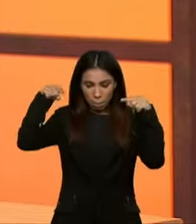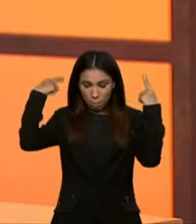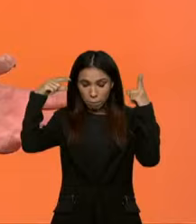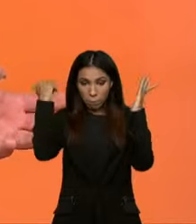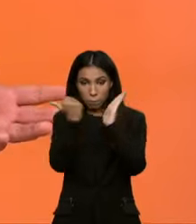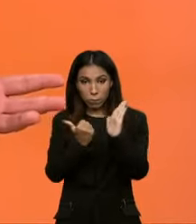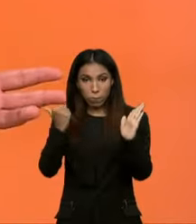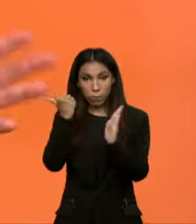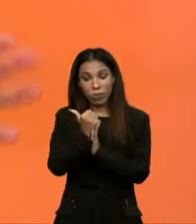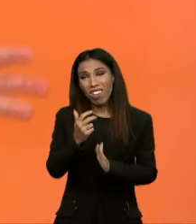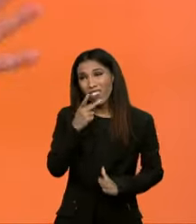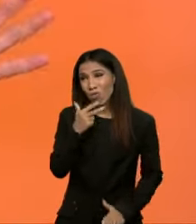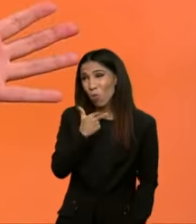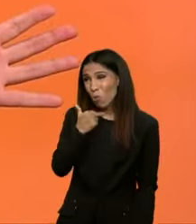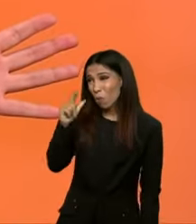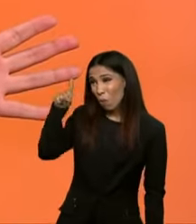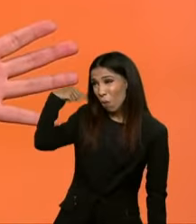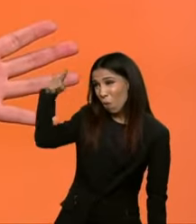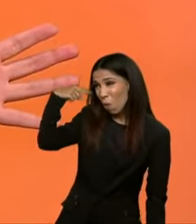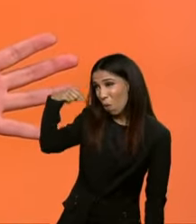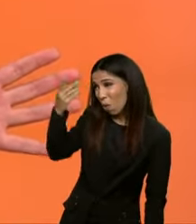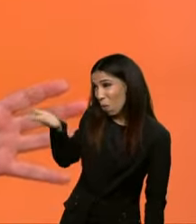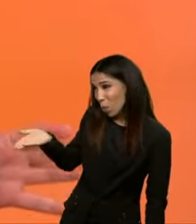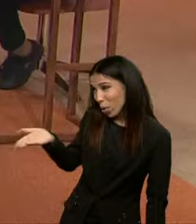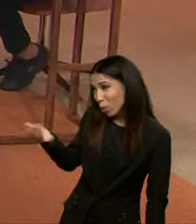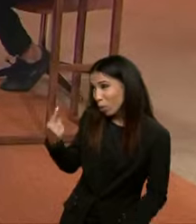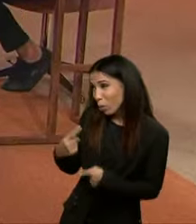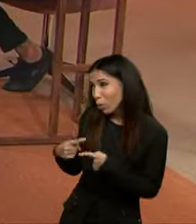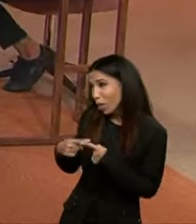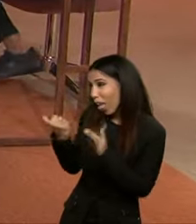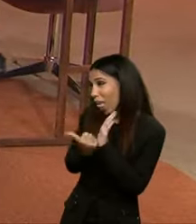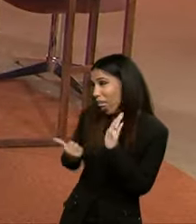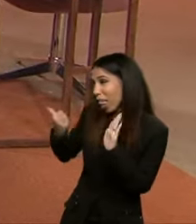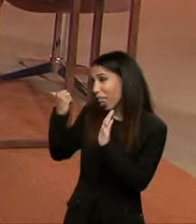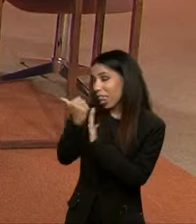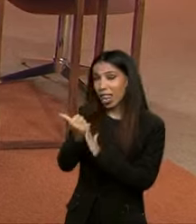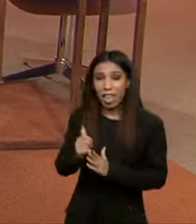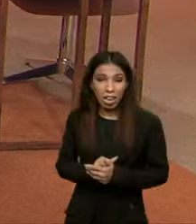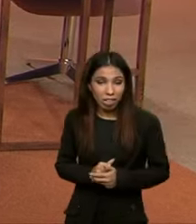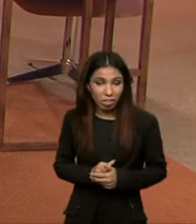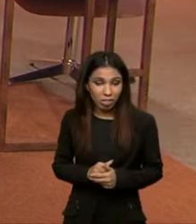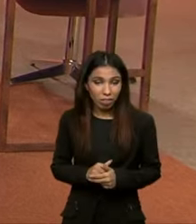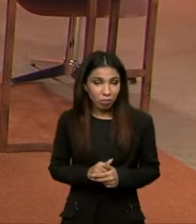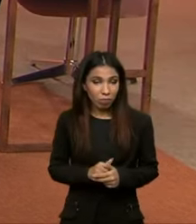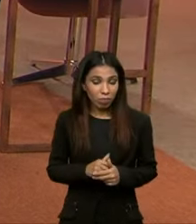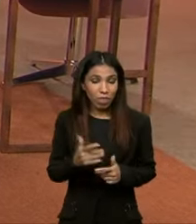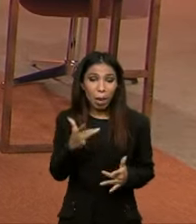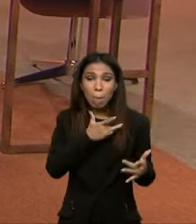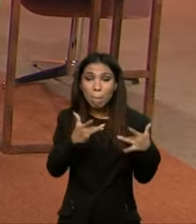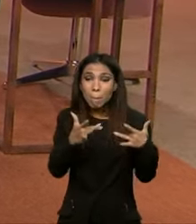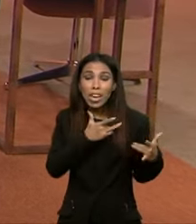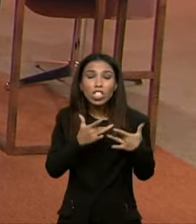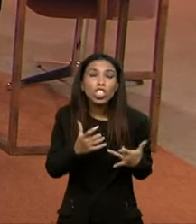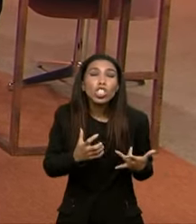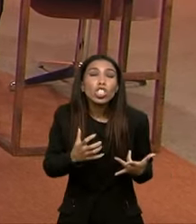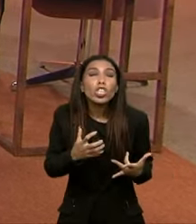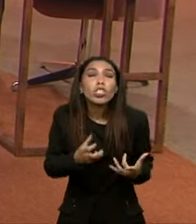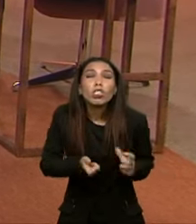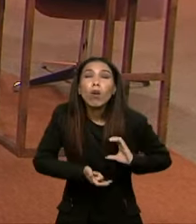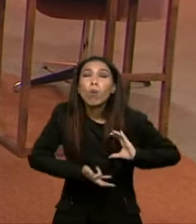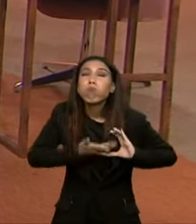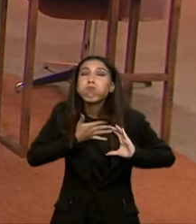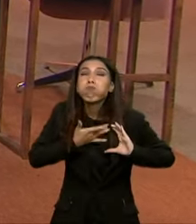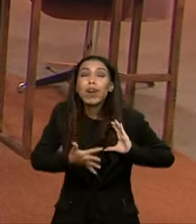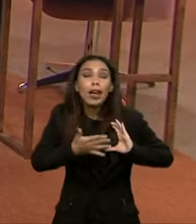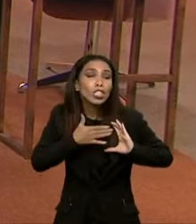posso falar que ela é maluca, eu vou falar que ela é intensa. Entendeu? Mas não é maluquice, é paixão. É paixão, claro. Por tudo,